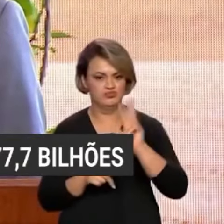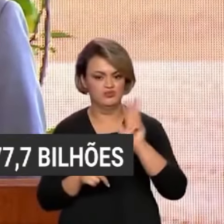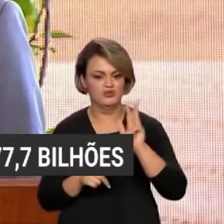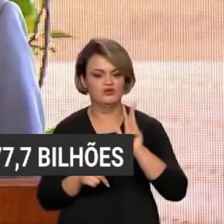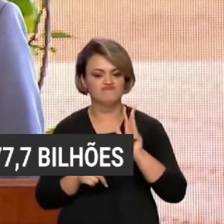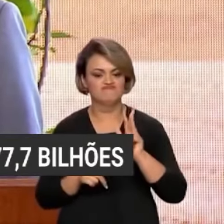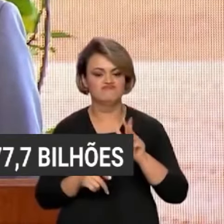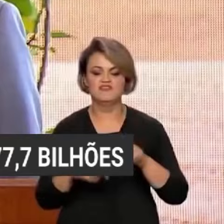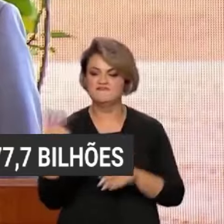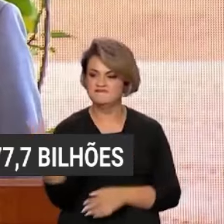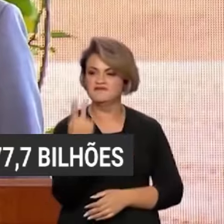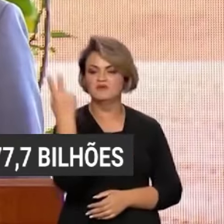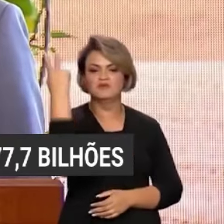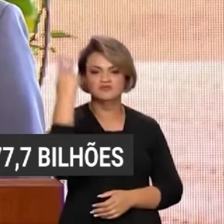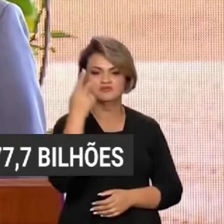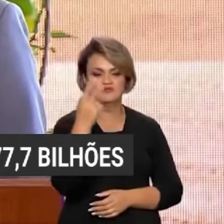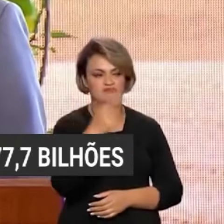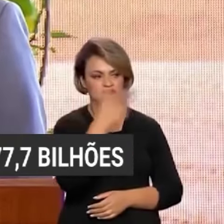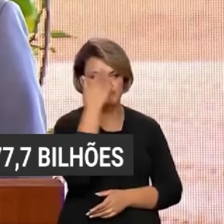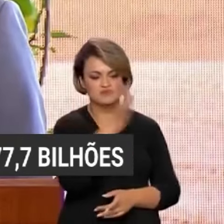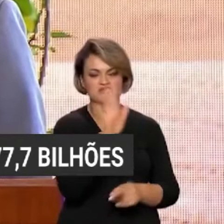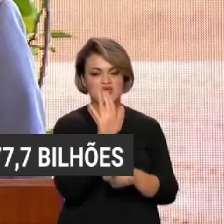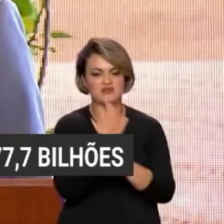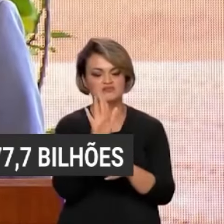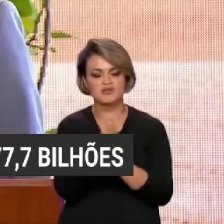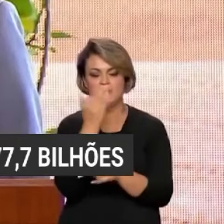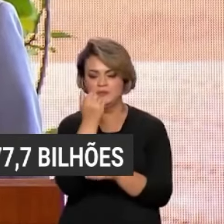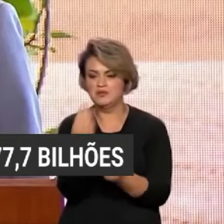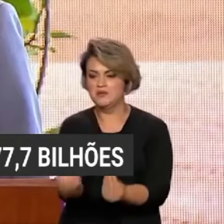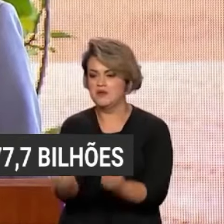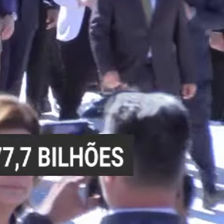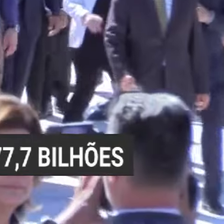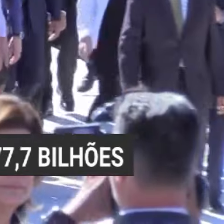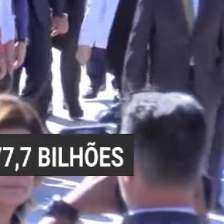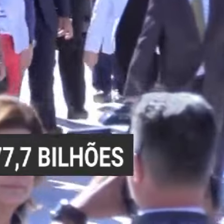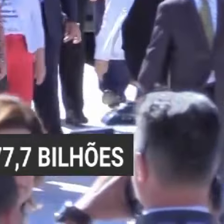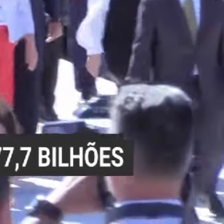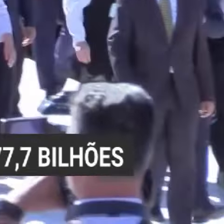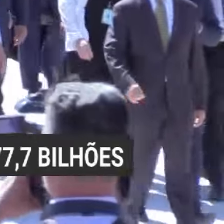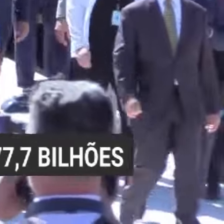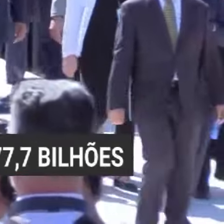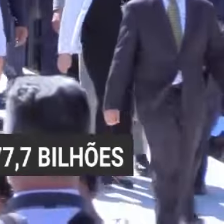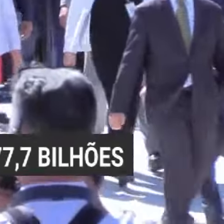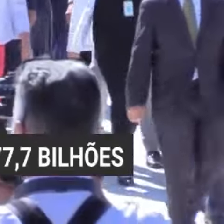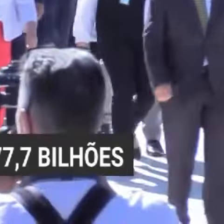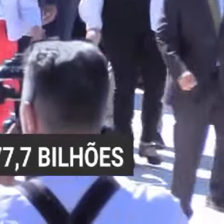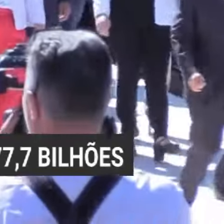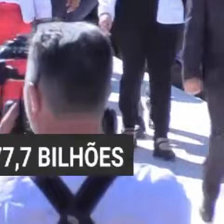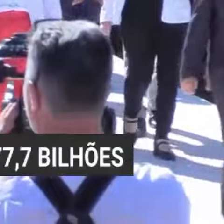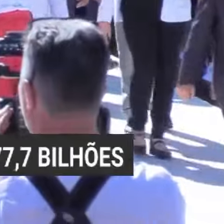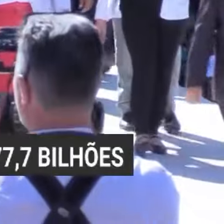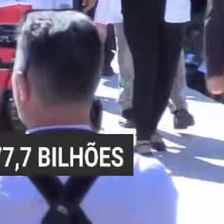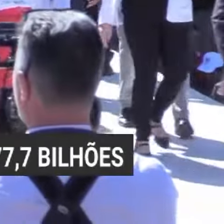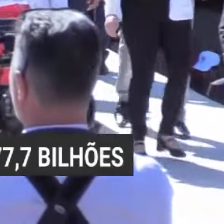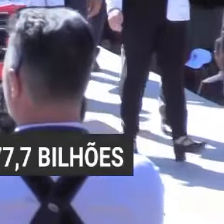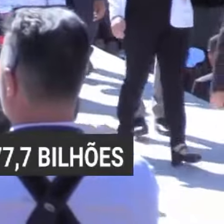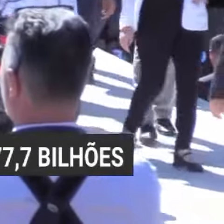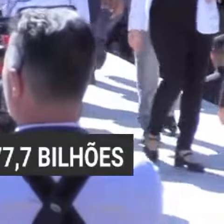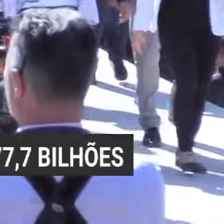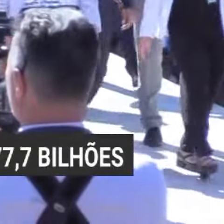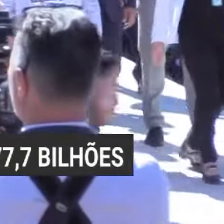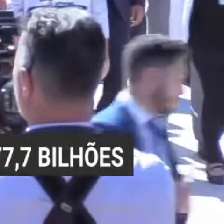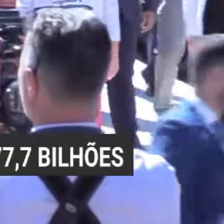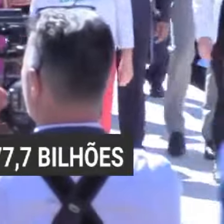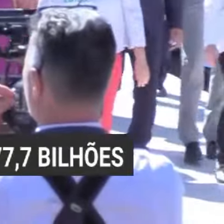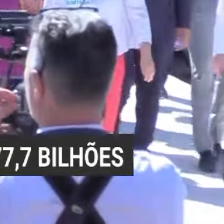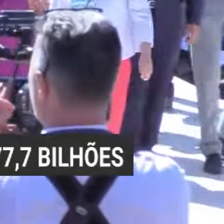mais valor para quem ajuda muito a produzir alimentos nos Brasil e para simbolizar essa retomada o